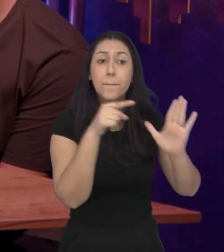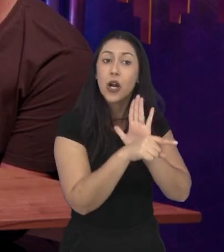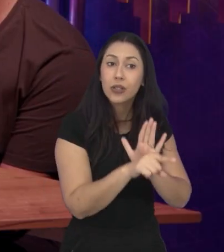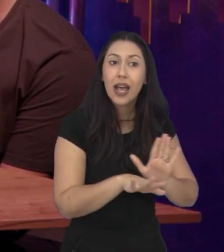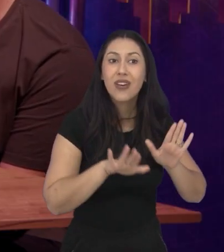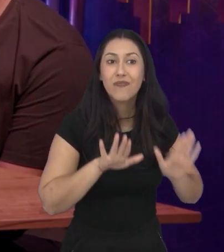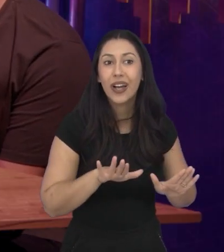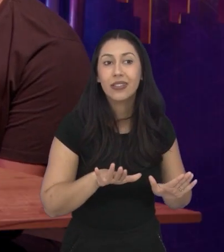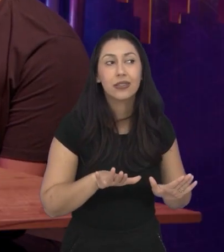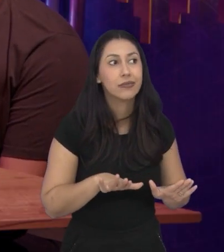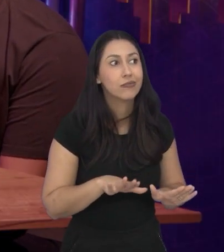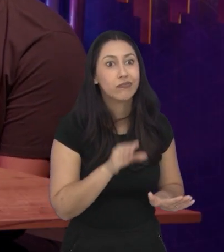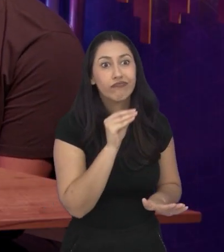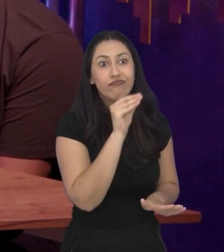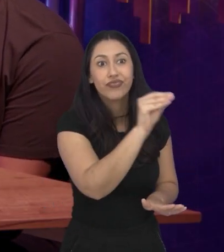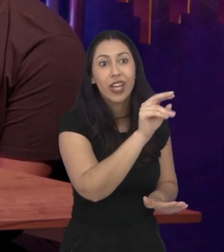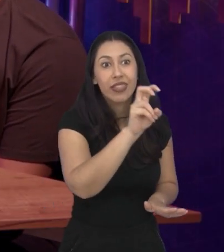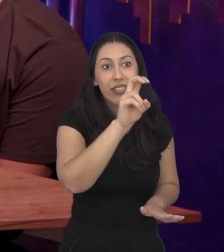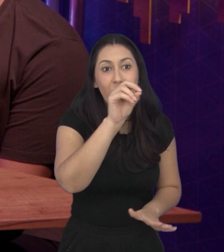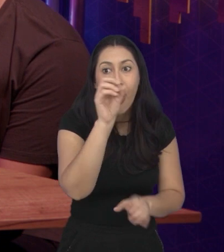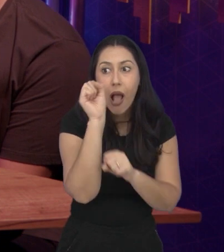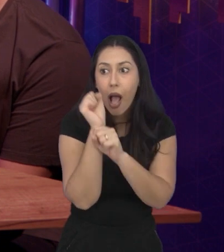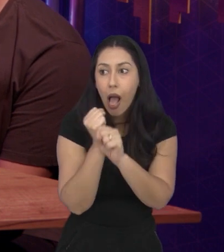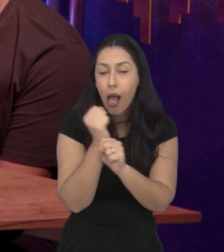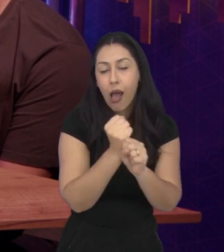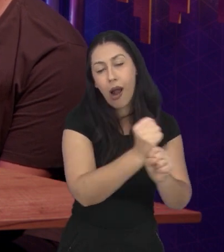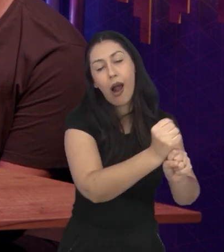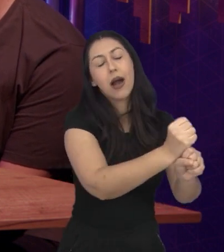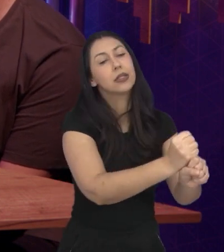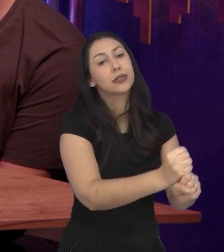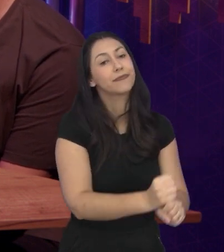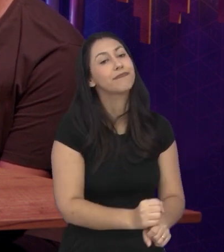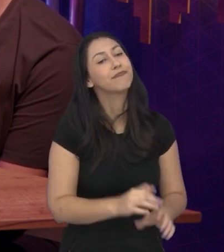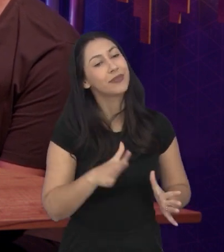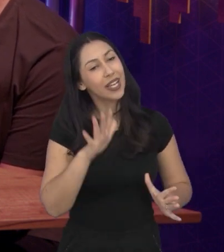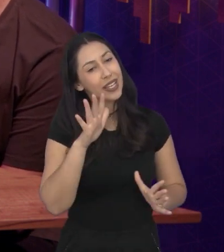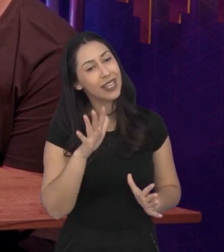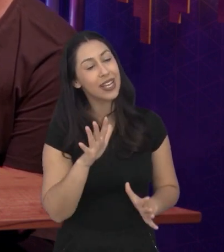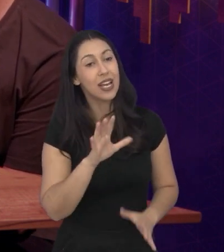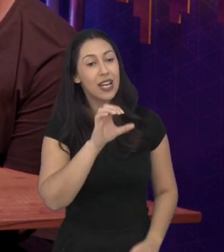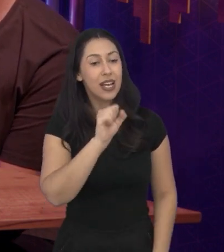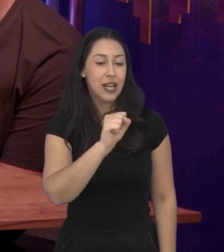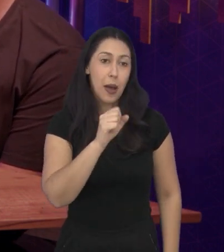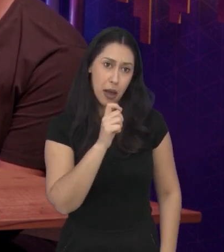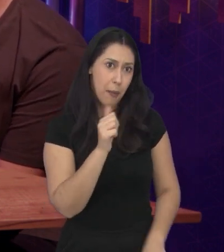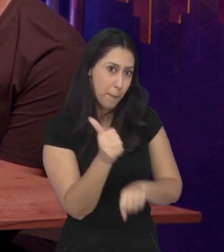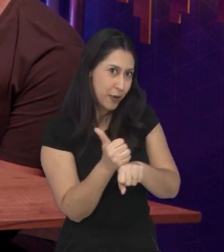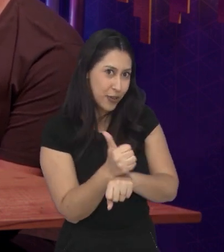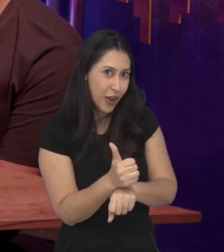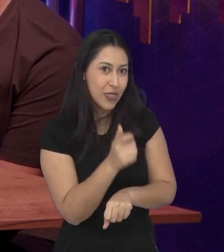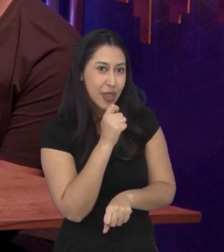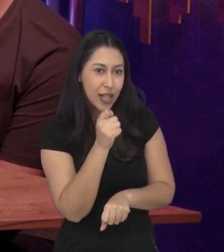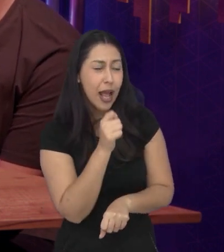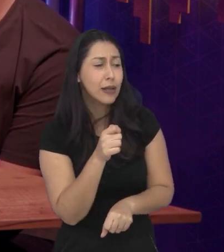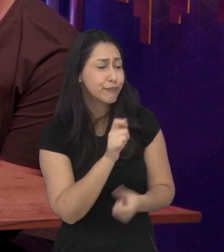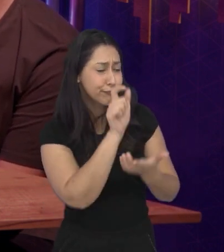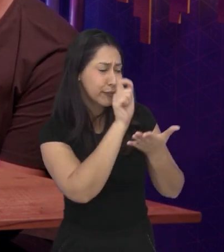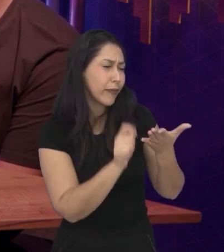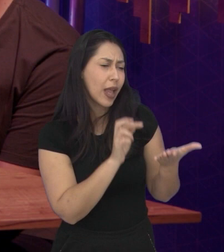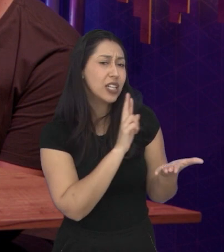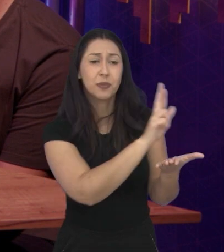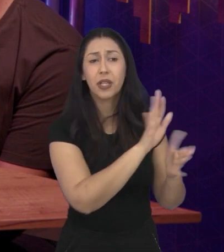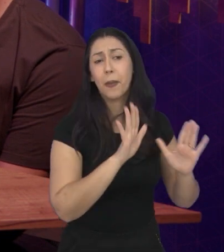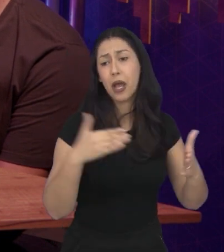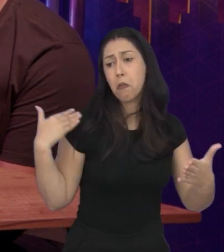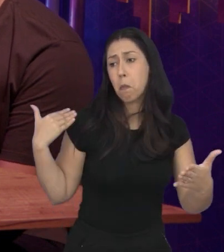E essa carta, gente, fica esquecida lá há 50 anos. E daí a Sophie, ela decide, então, mandar uma resposta, sem saber da história dessa